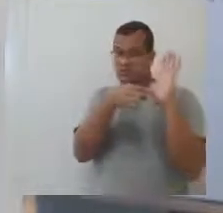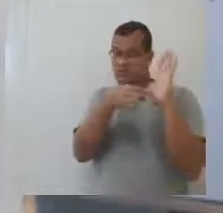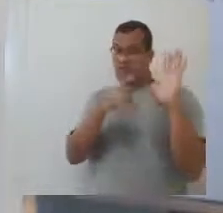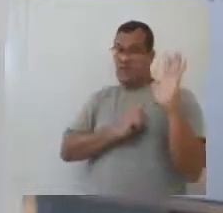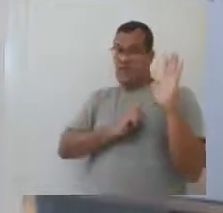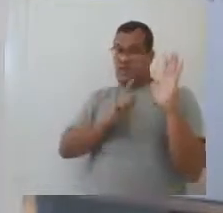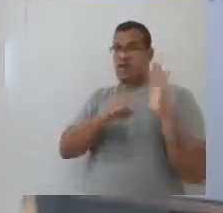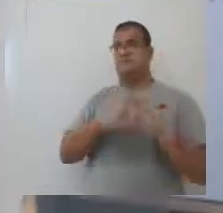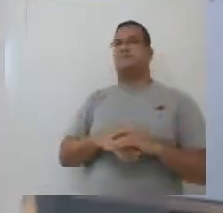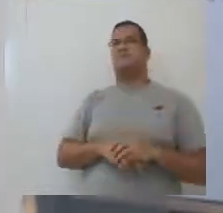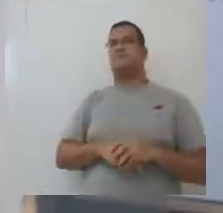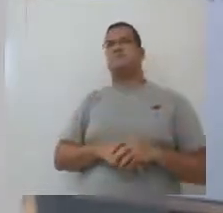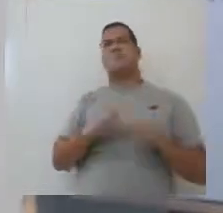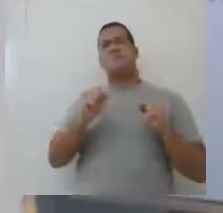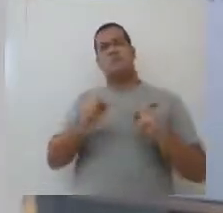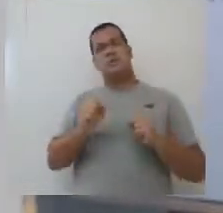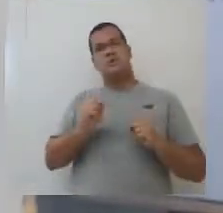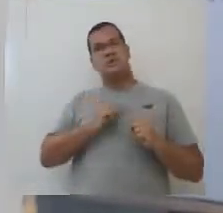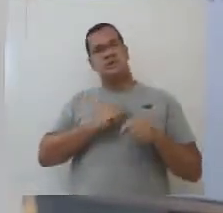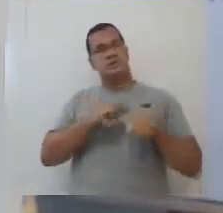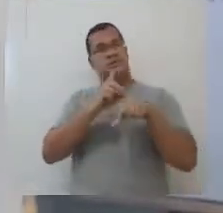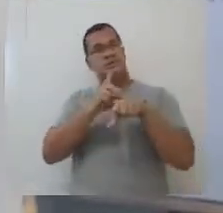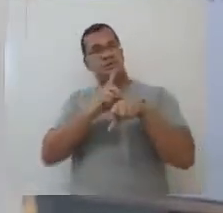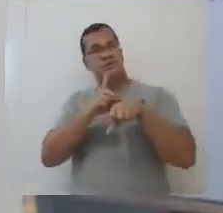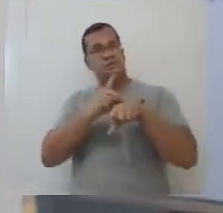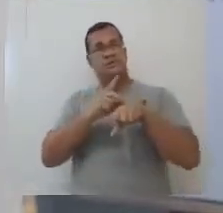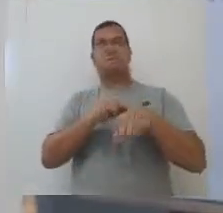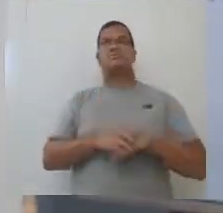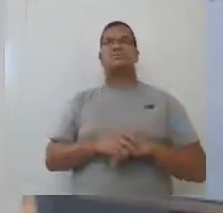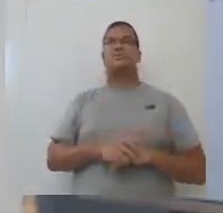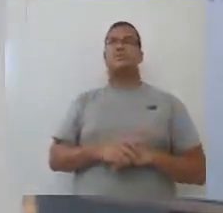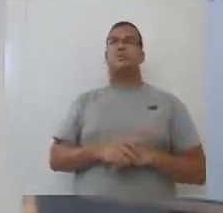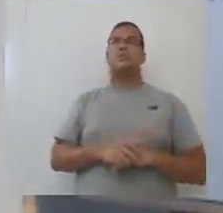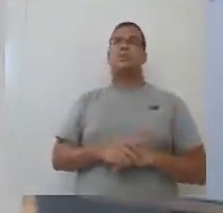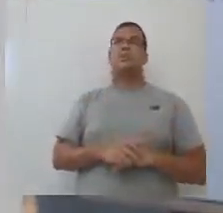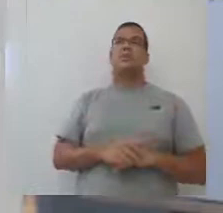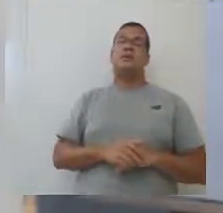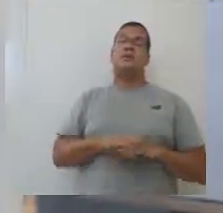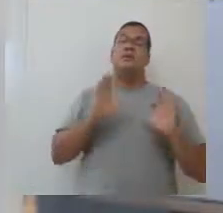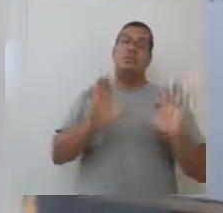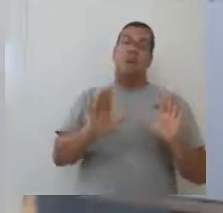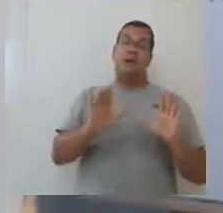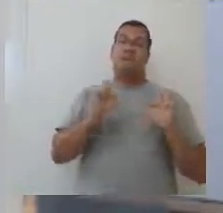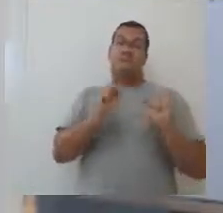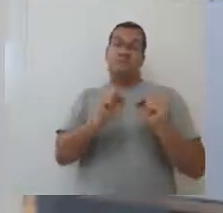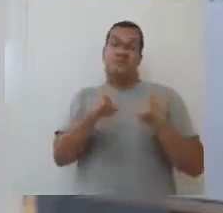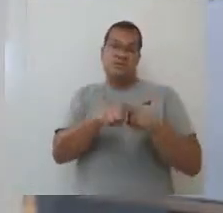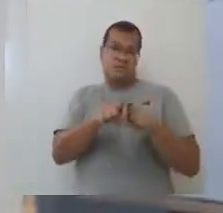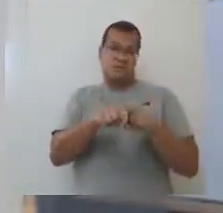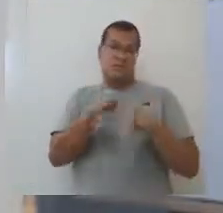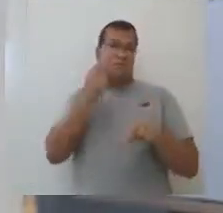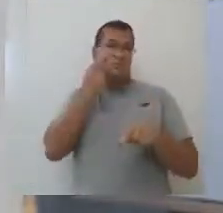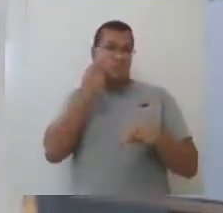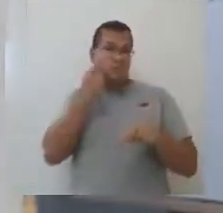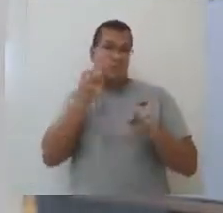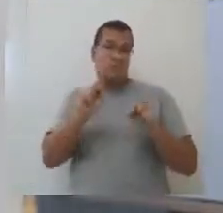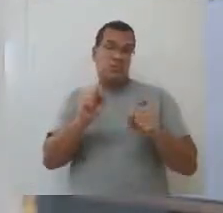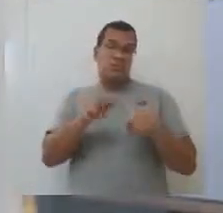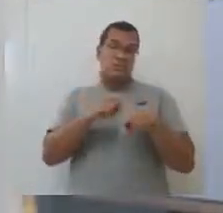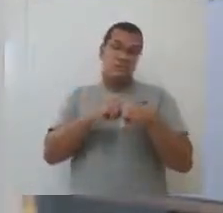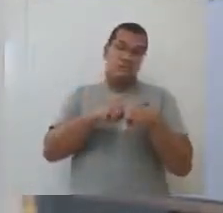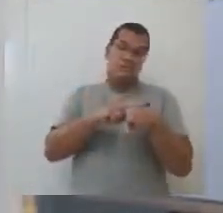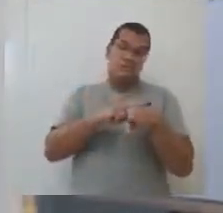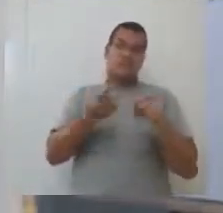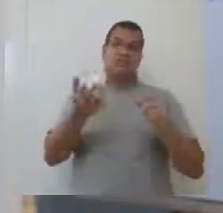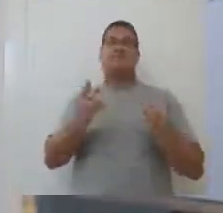Ele falou que os olhos podem ser escuros, mas os olhos podem ser claros. Andrei,